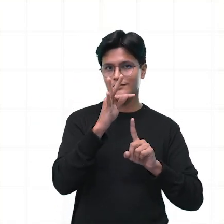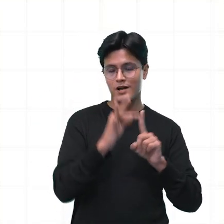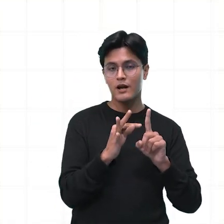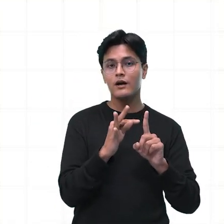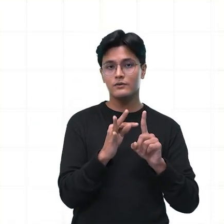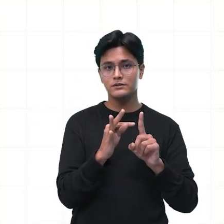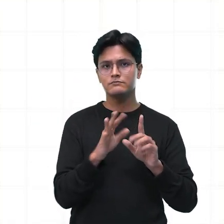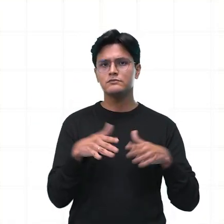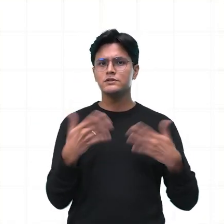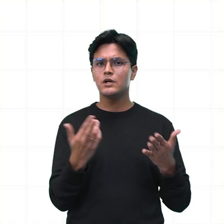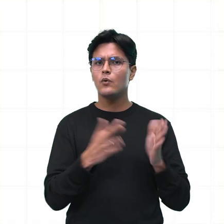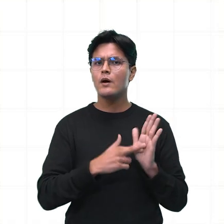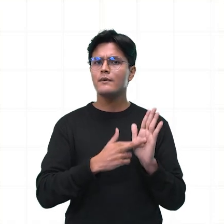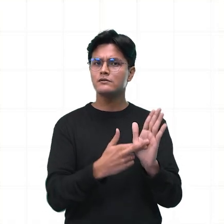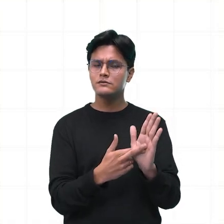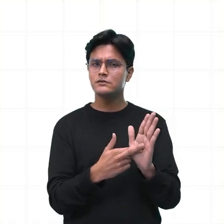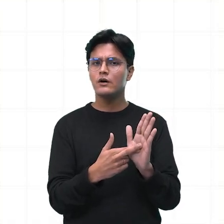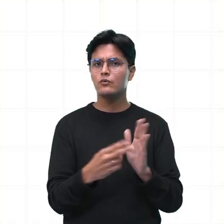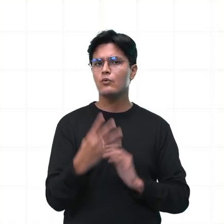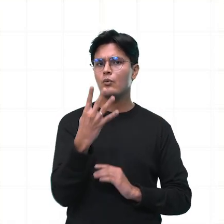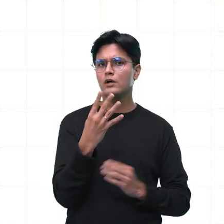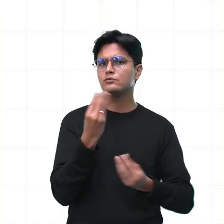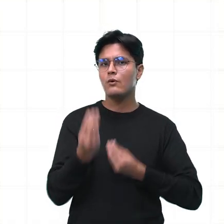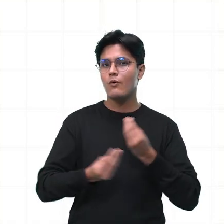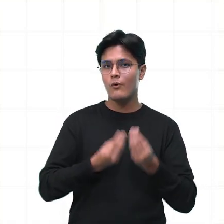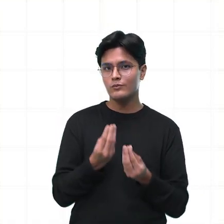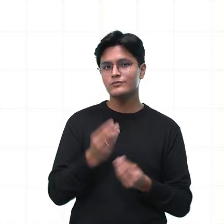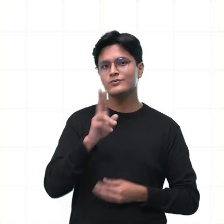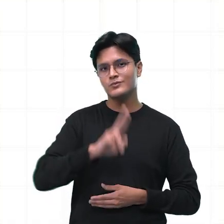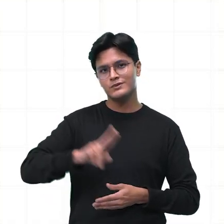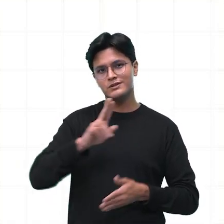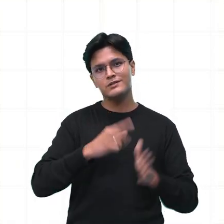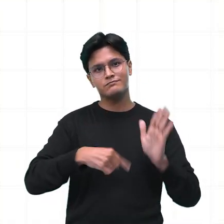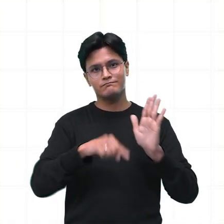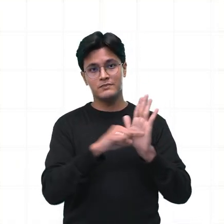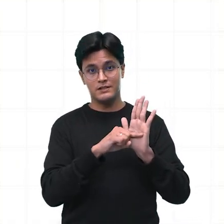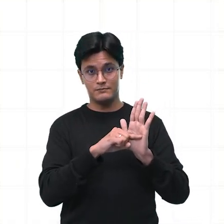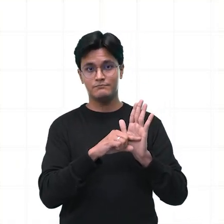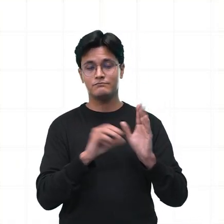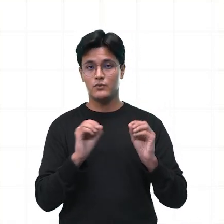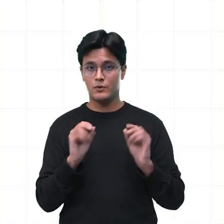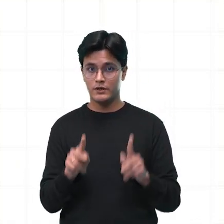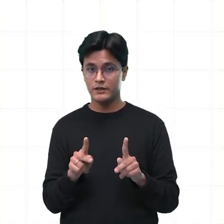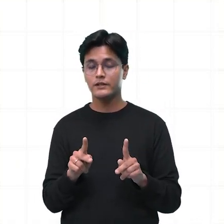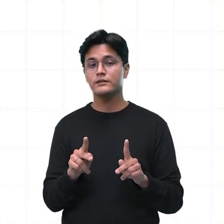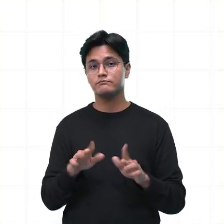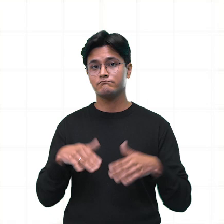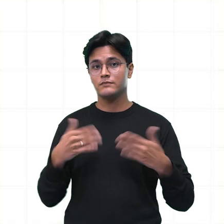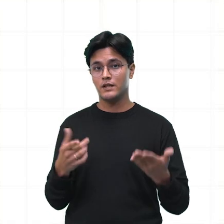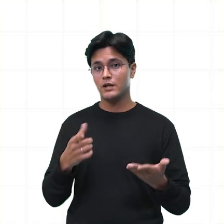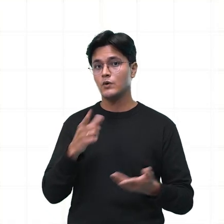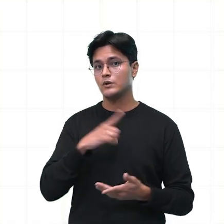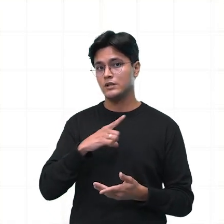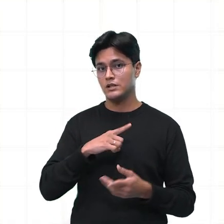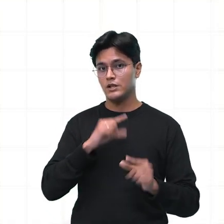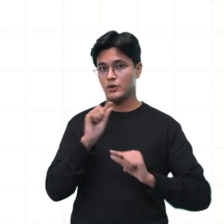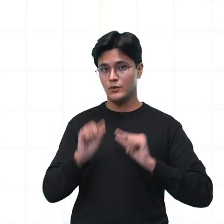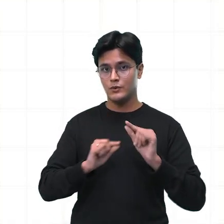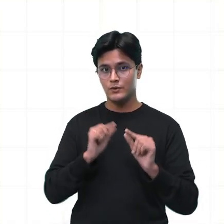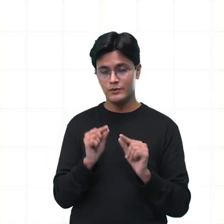4 como sendo um número negativo Tudo bem então veja que nós temos aí a